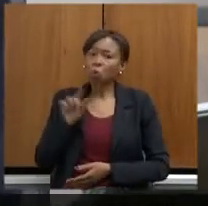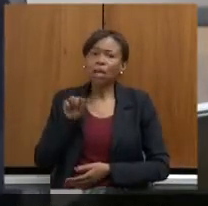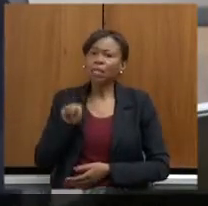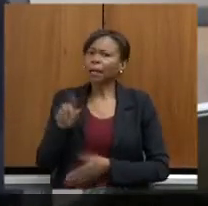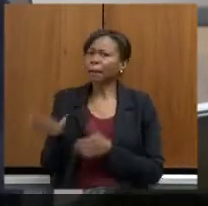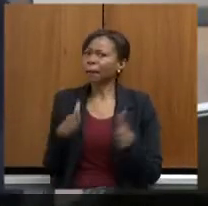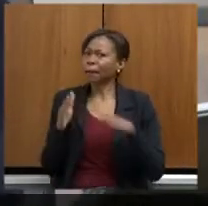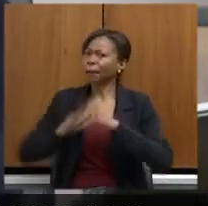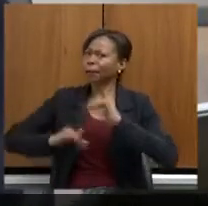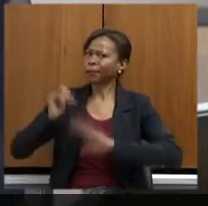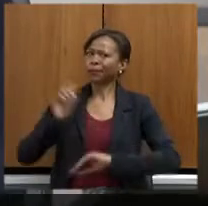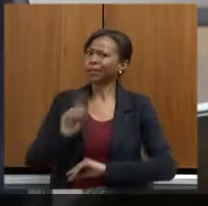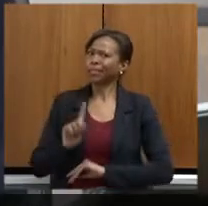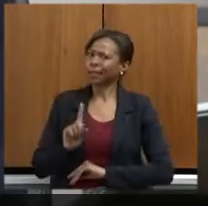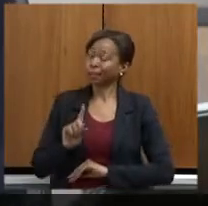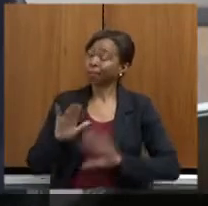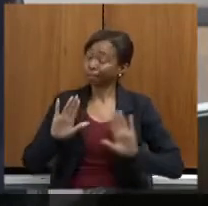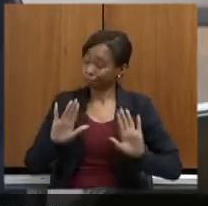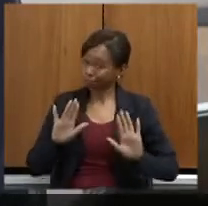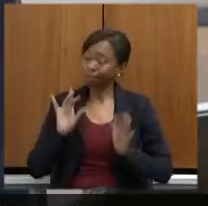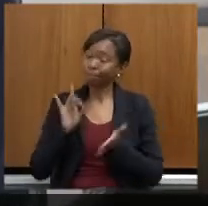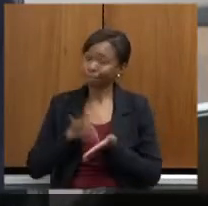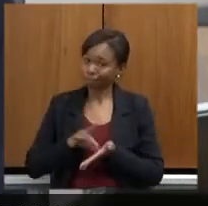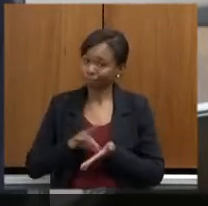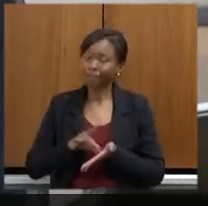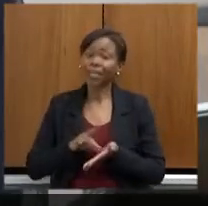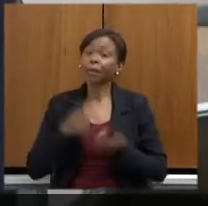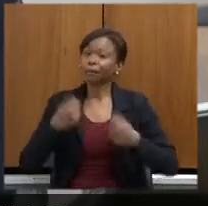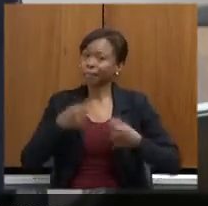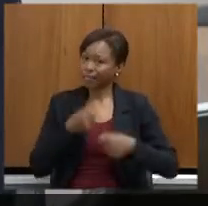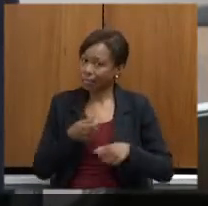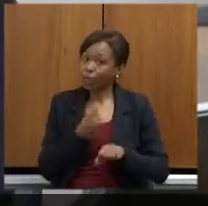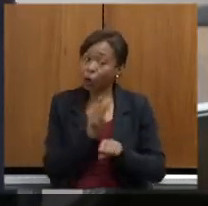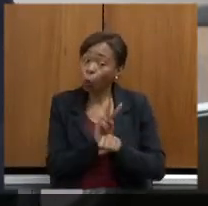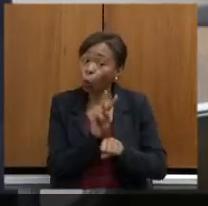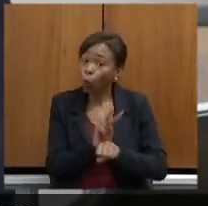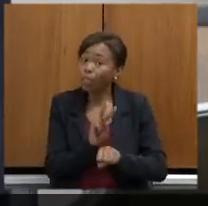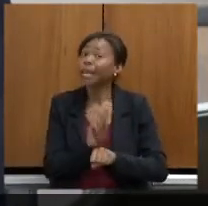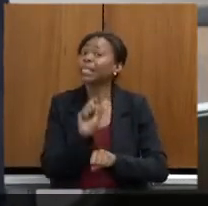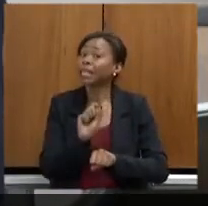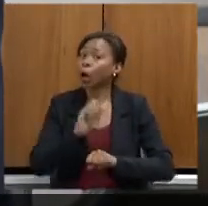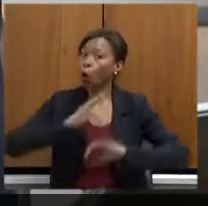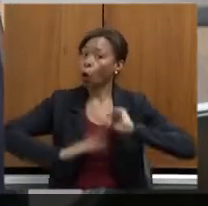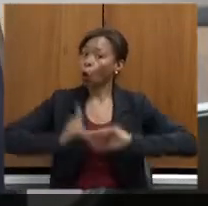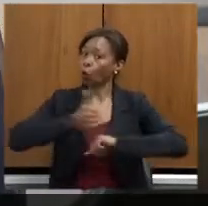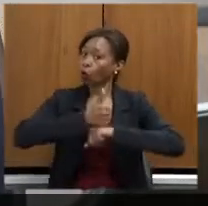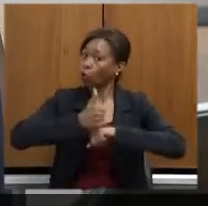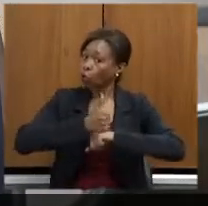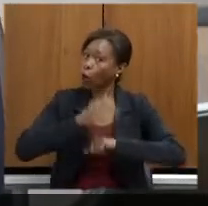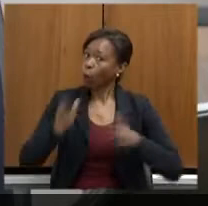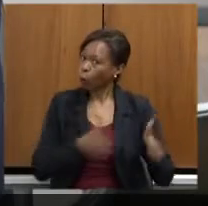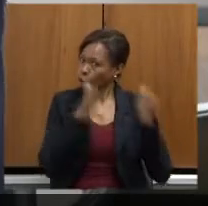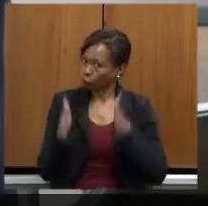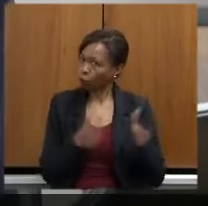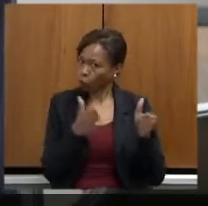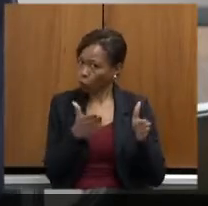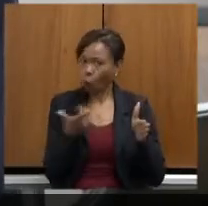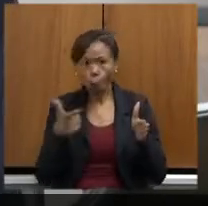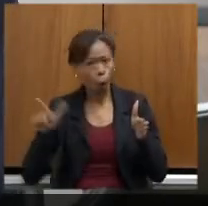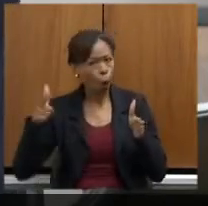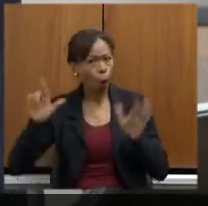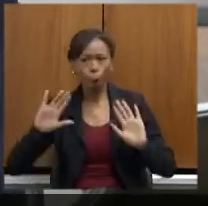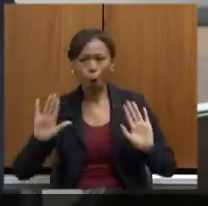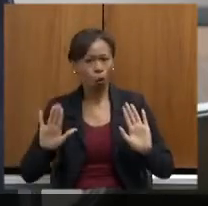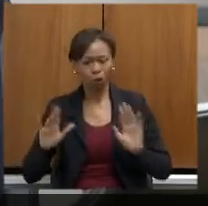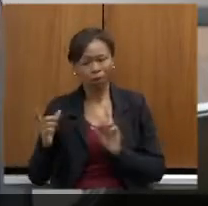esse é um um dos fatos nós temos que realmente proteger o produtor o atravessador precisa ser